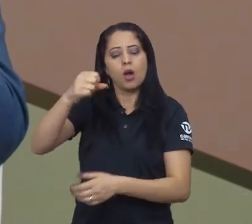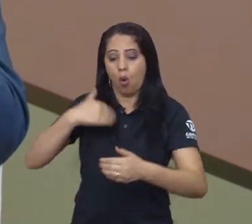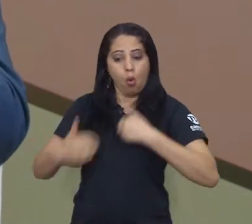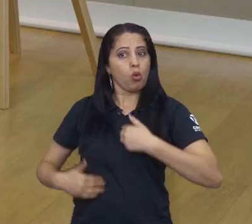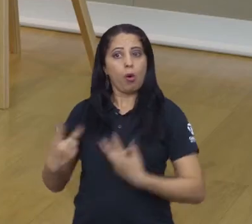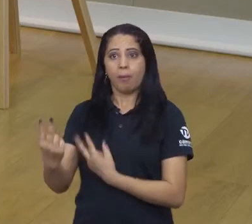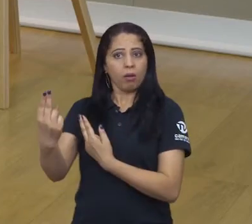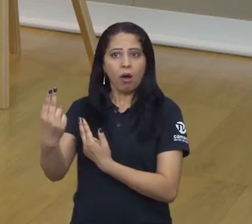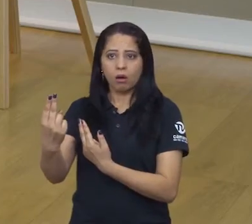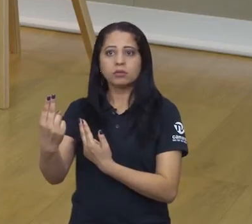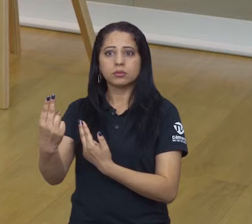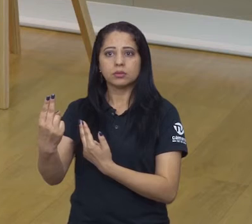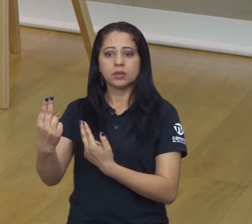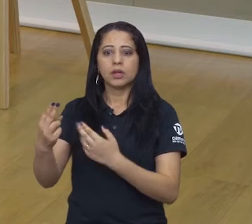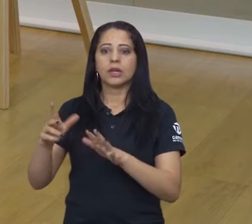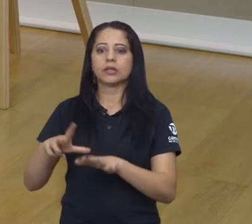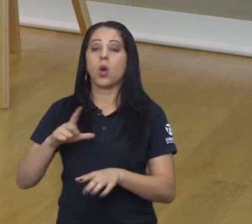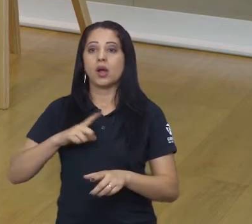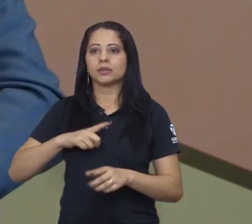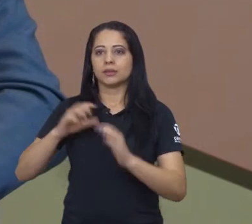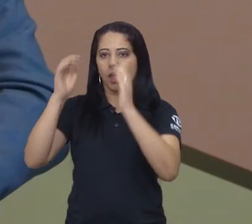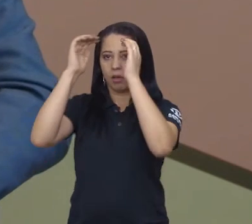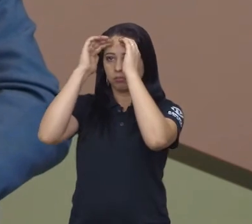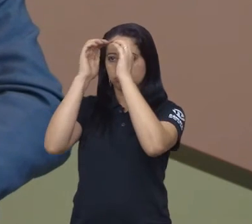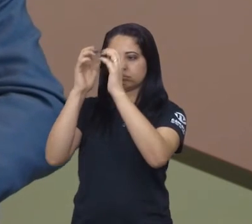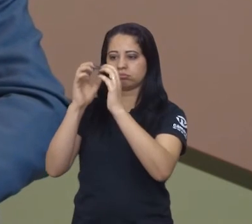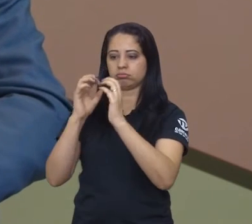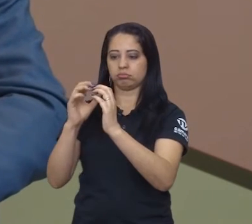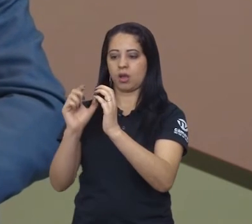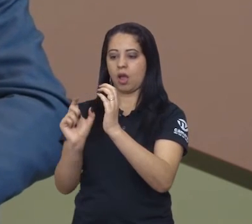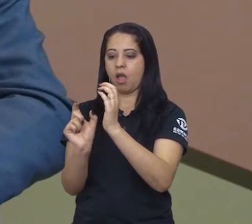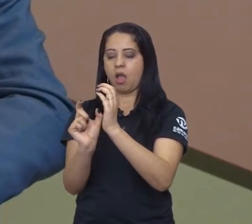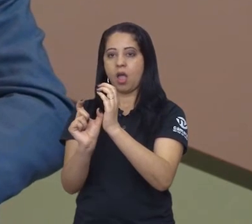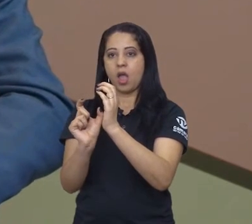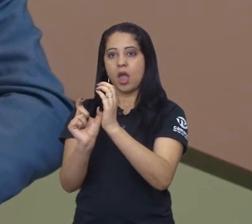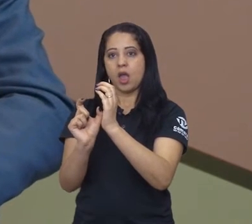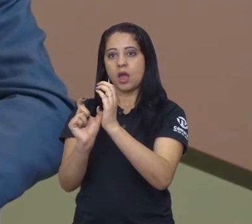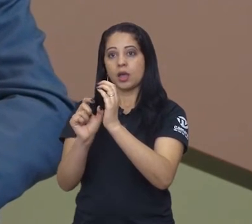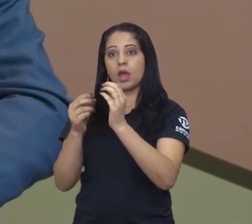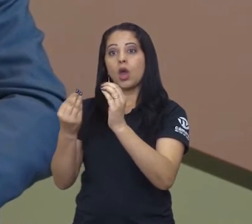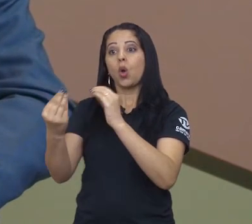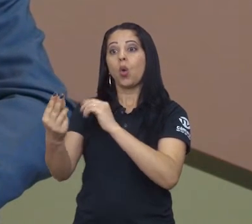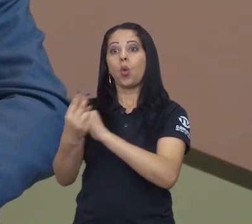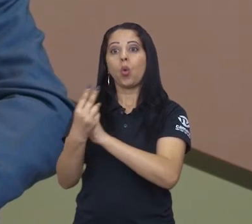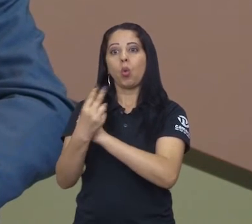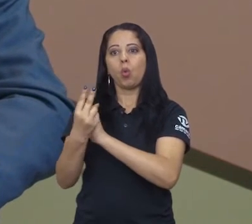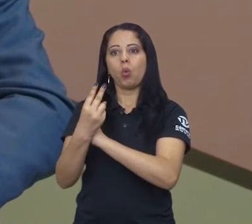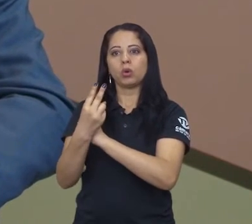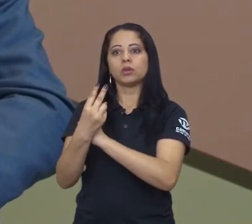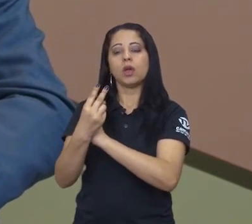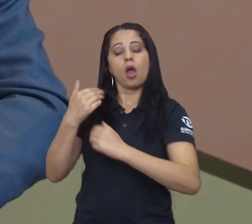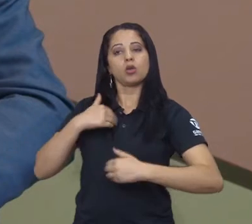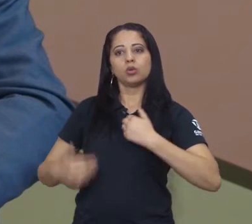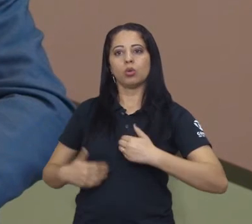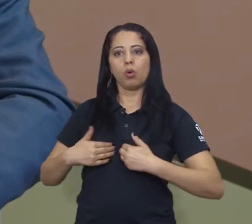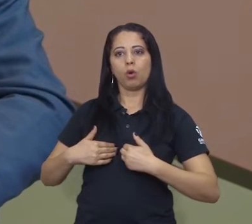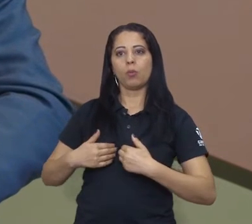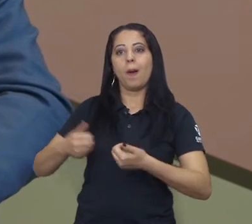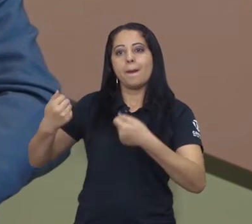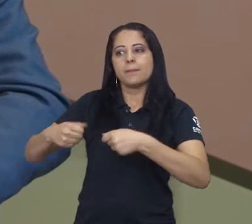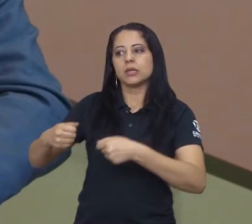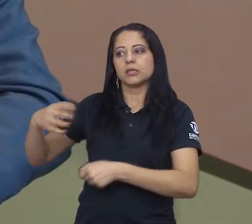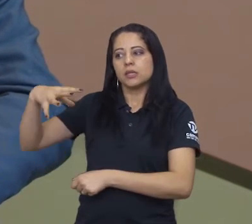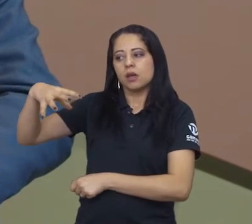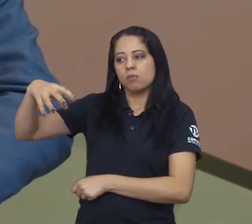a mesma coisa mesma coisa sim nós temos uma no meio do nosso cérebro porque é responsável por isso e ela é depende da luz se não tem luz ela